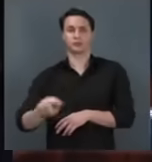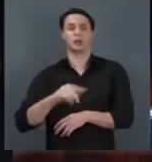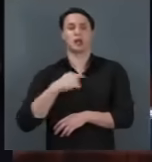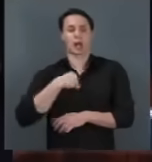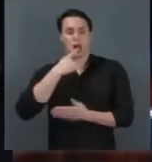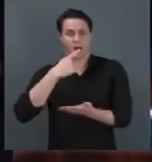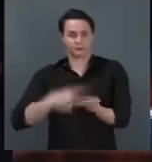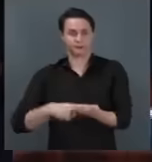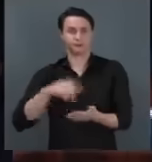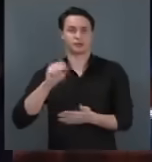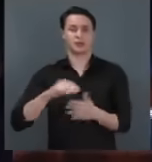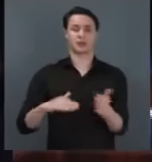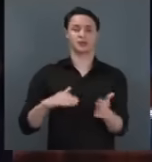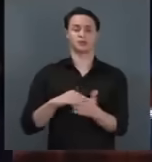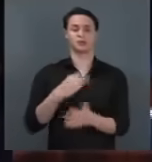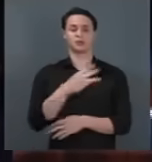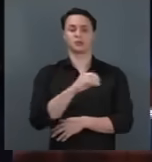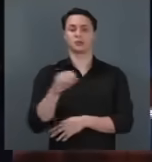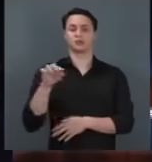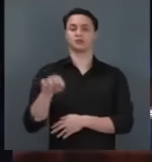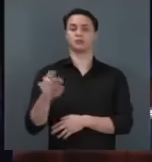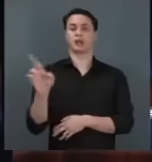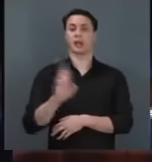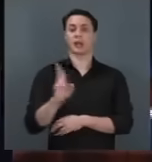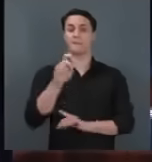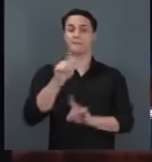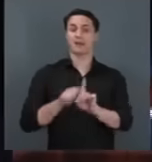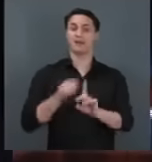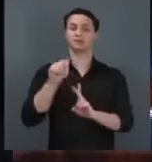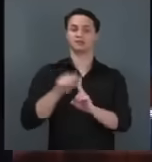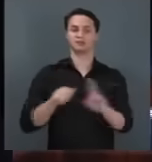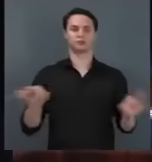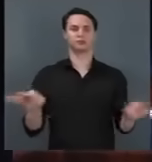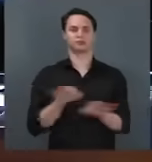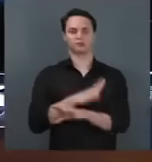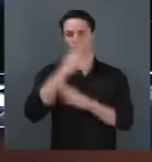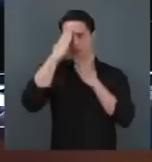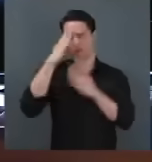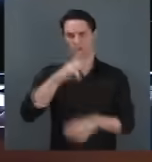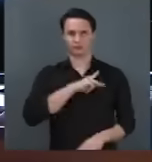chega a ser até R$300 mil mensais. Era isso, obrigado, senhor presidente.